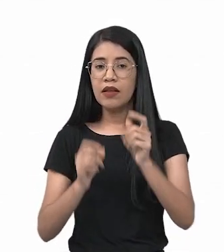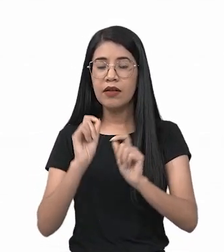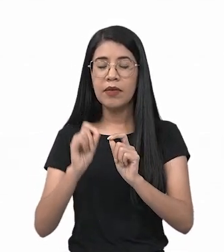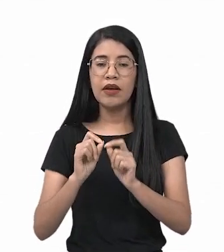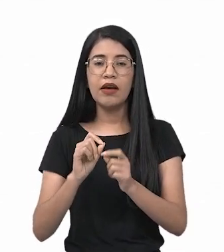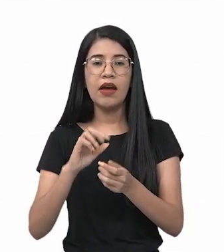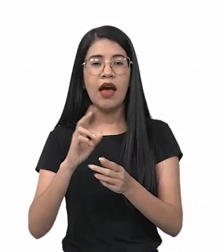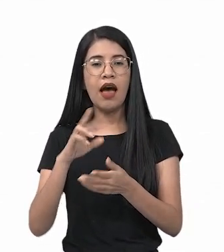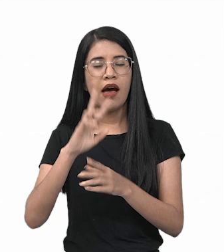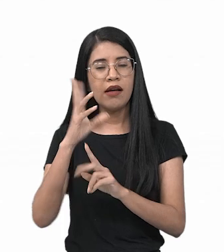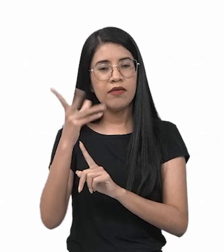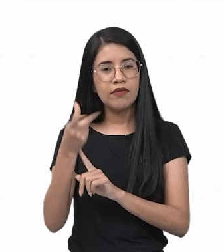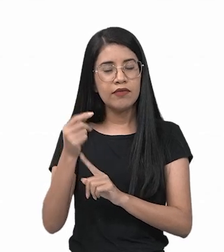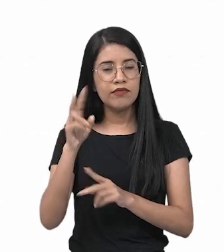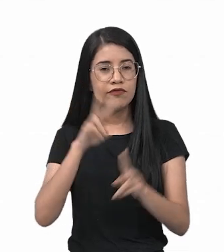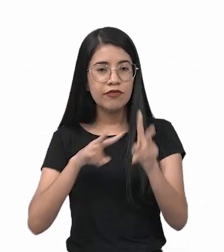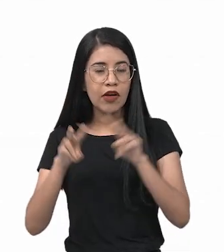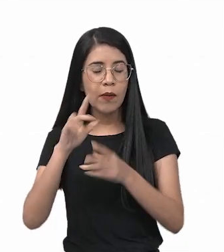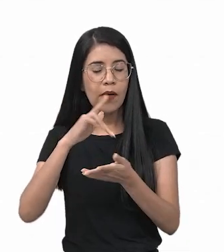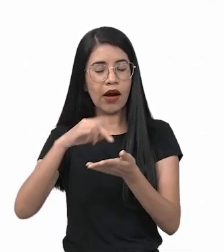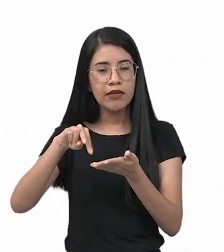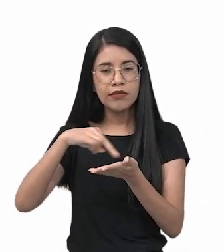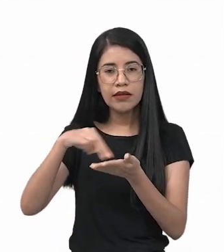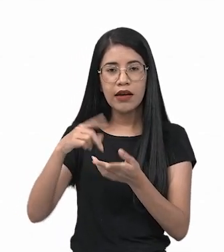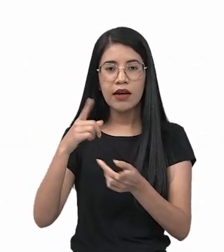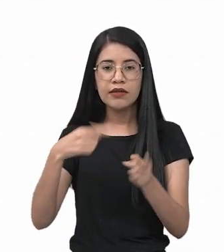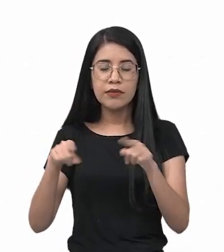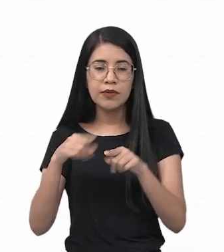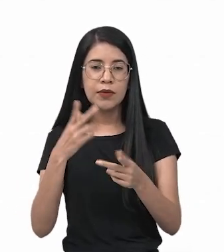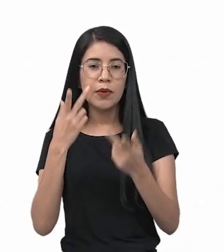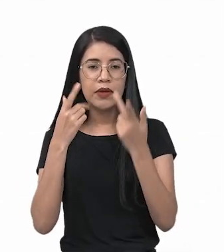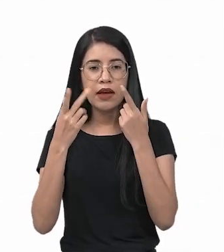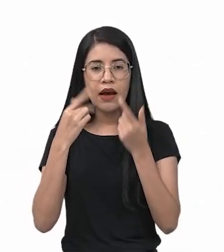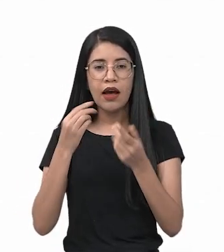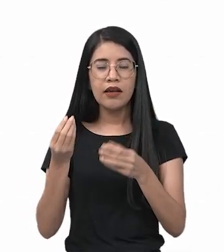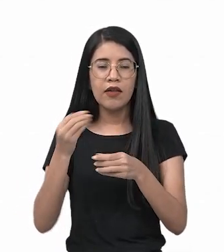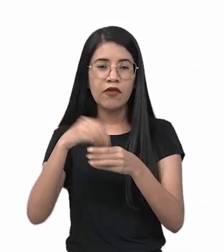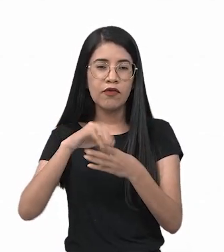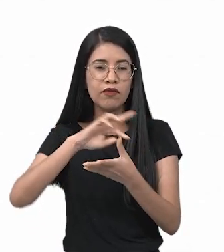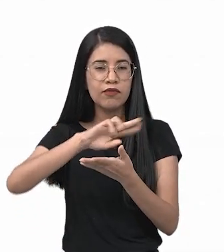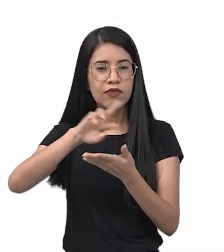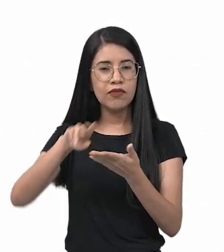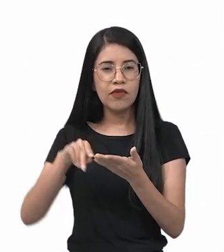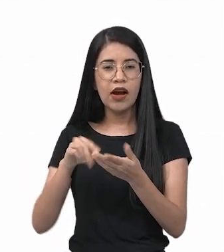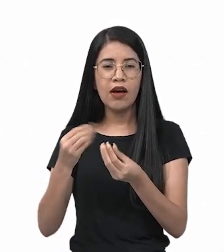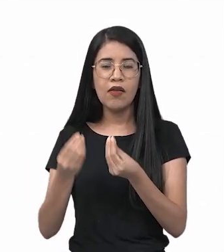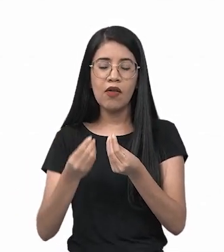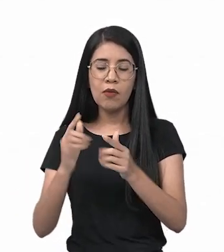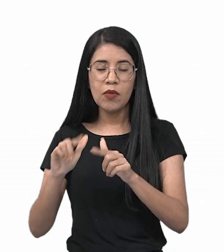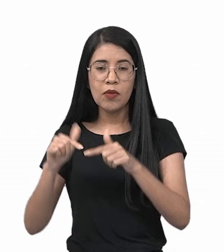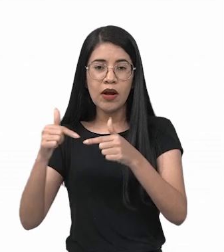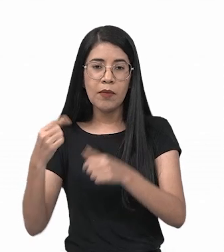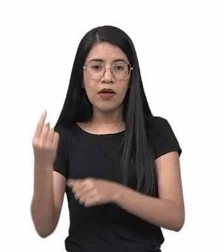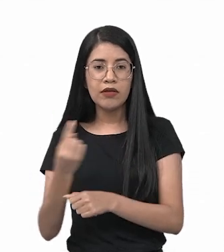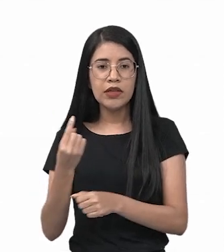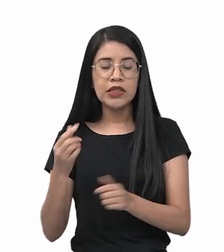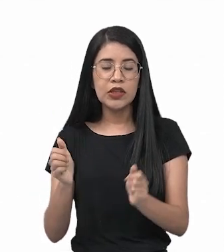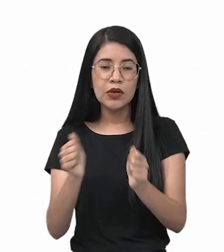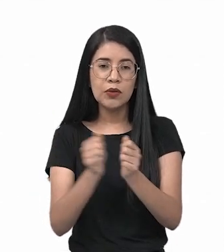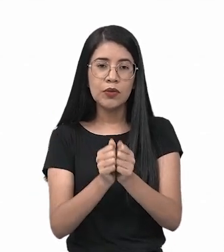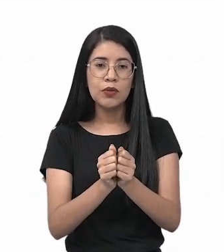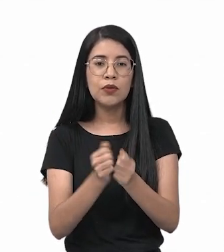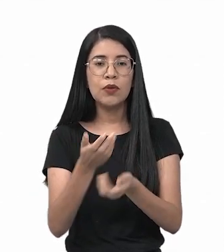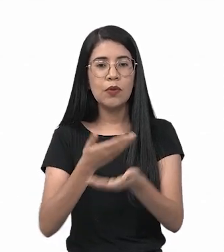as artes visuais, dança, música, teatro e artes integradas em ações individuais e